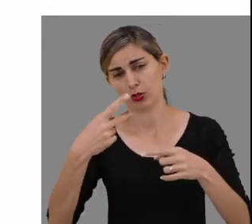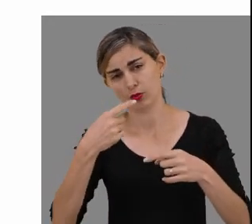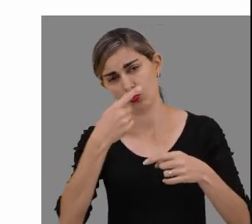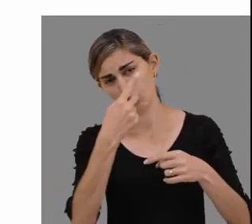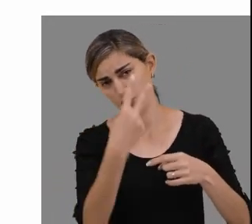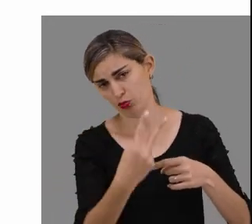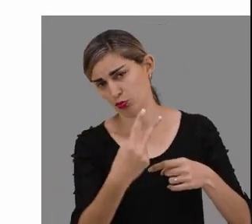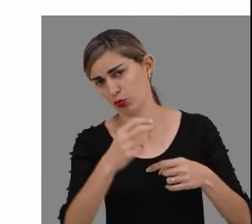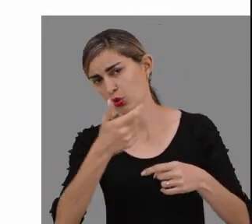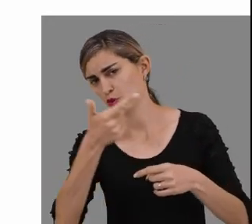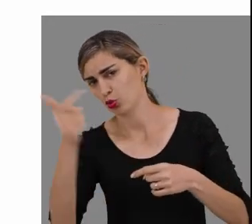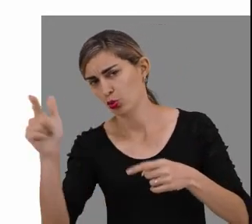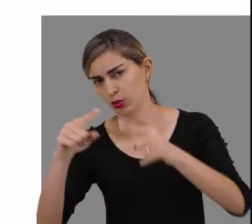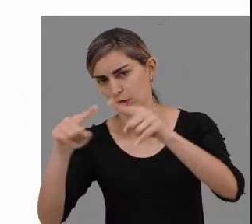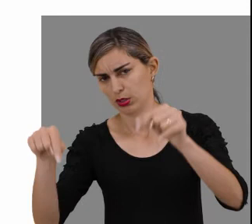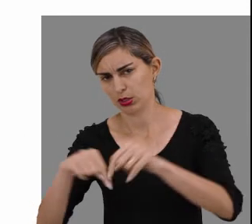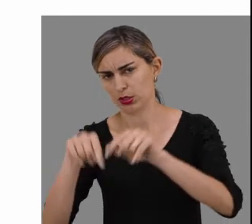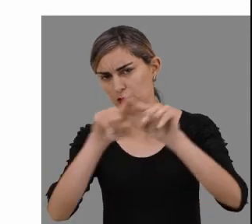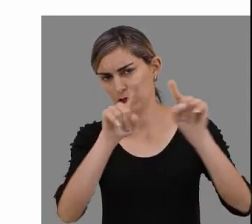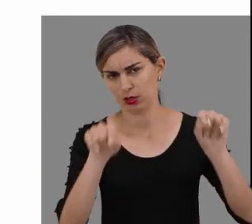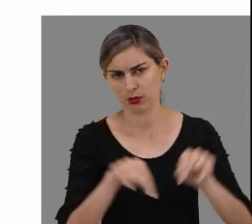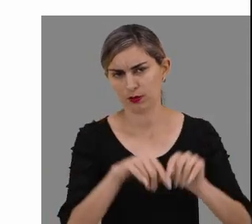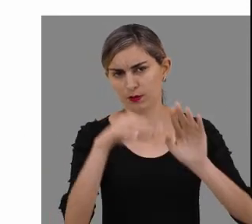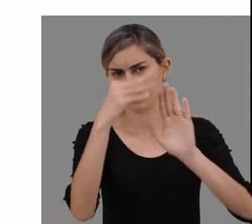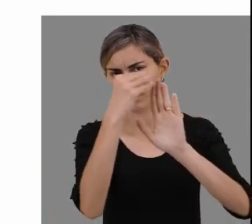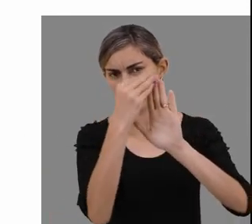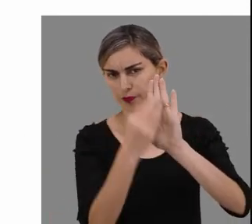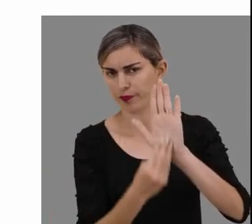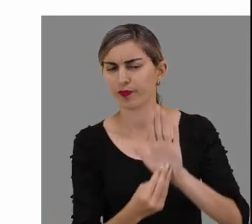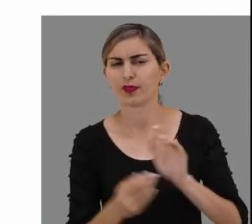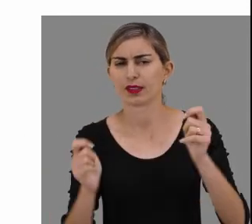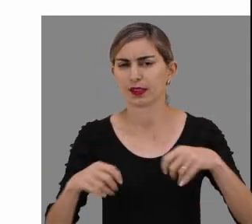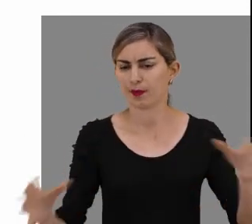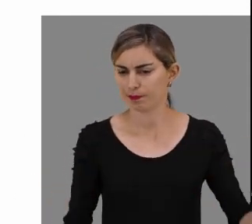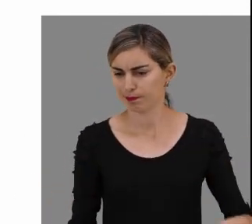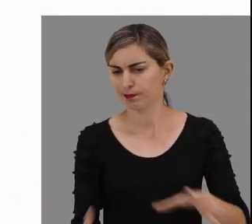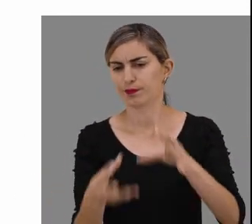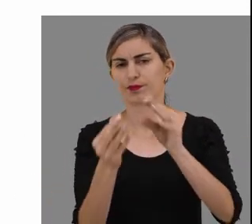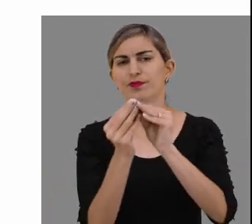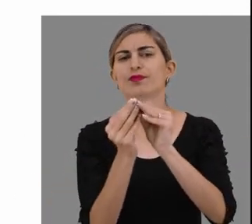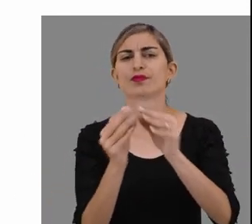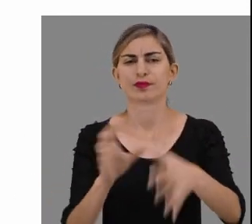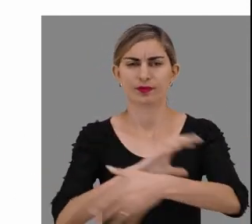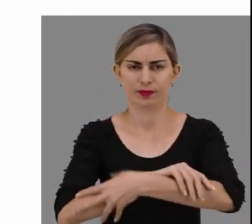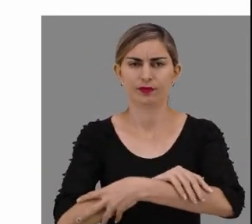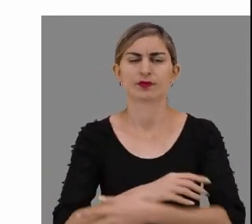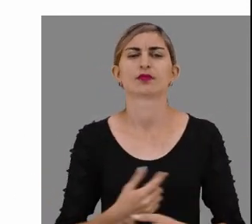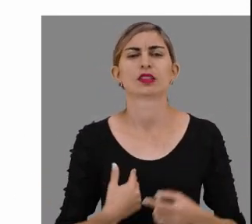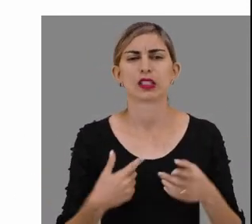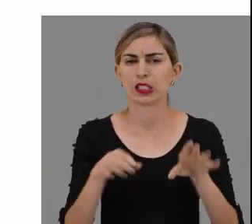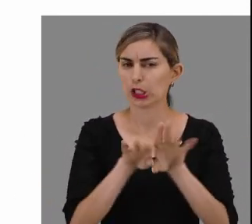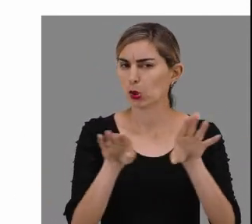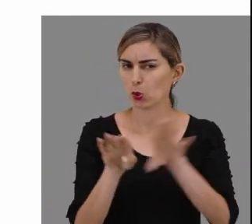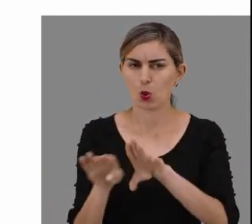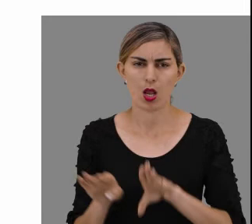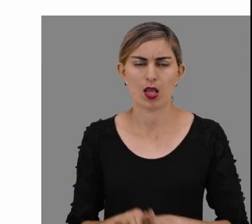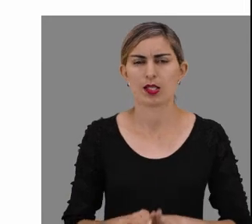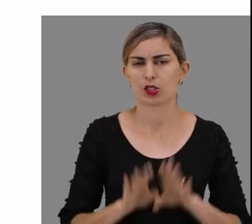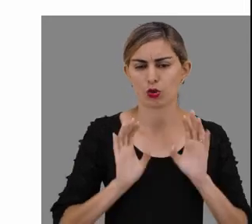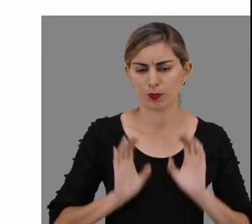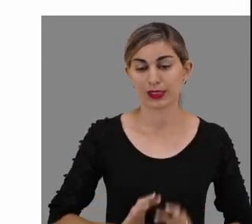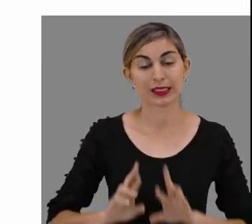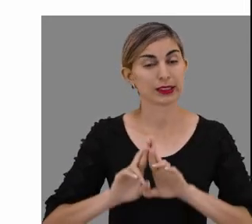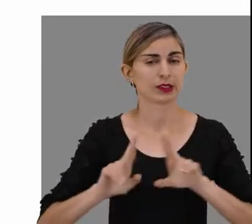mais classes herdem de uma mesma superclasse. Porém, elas vão conter métodos iguais